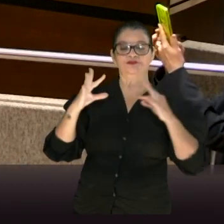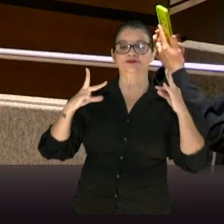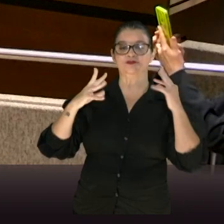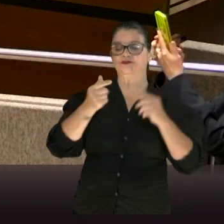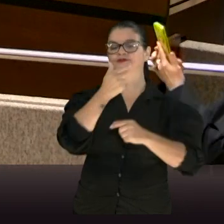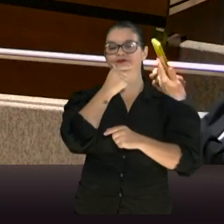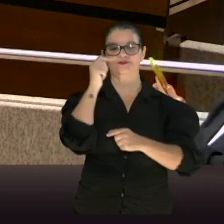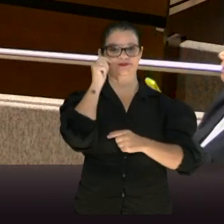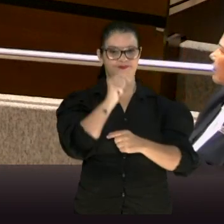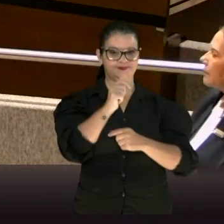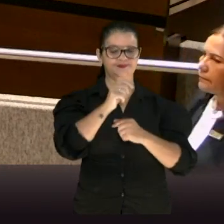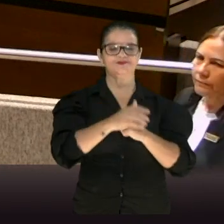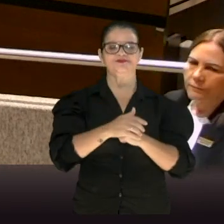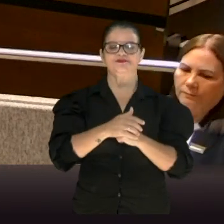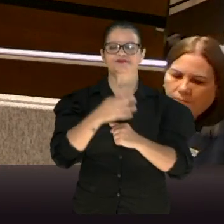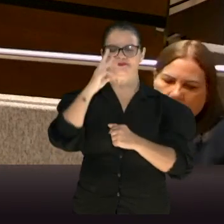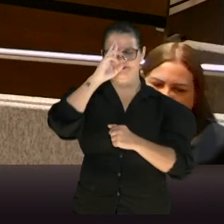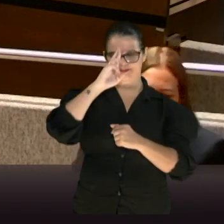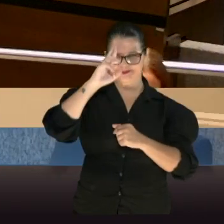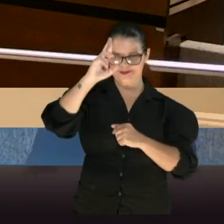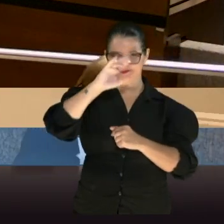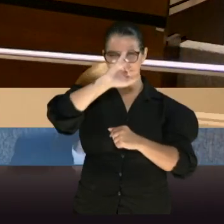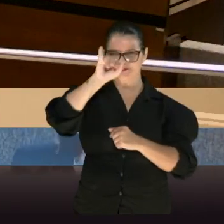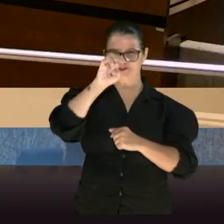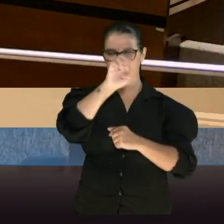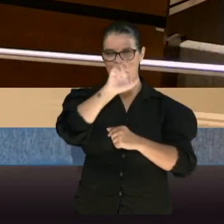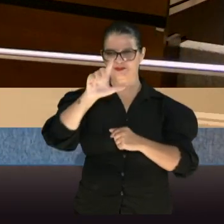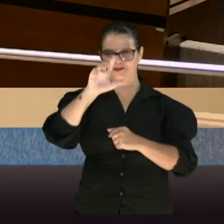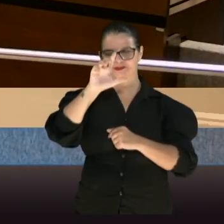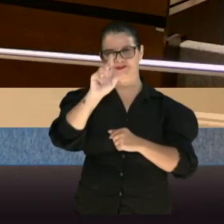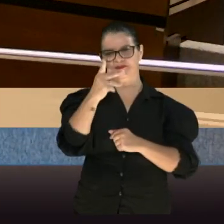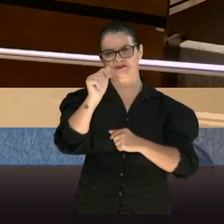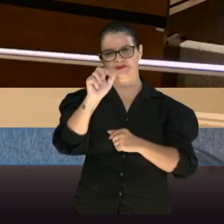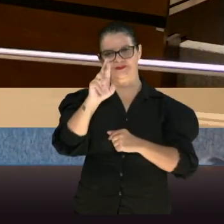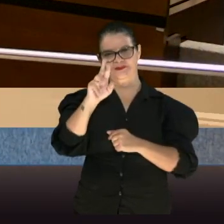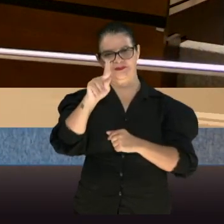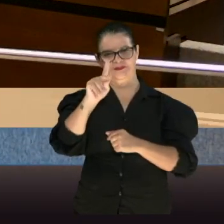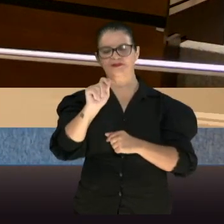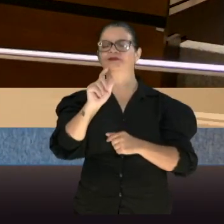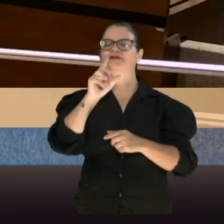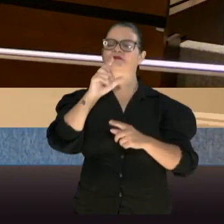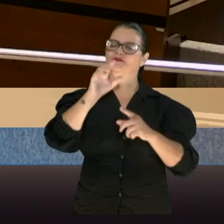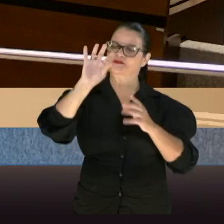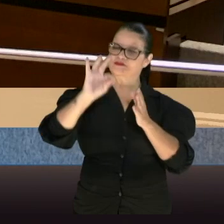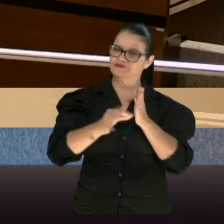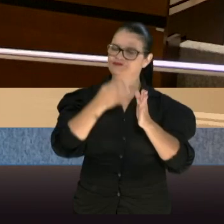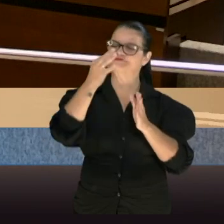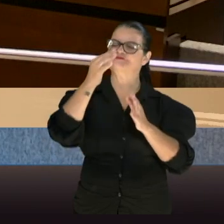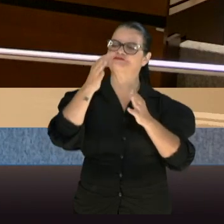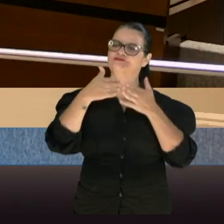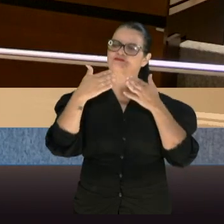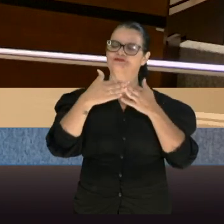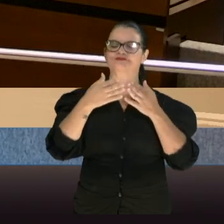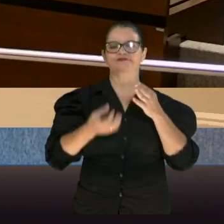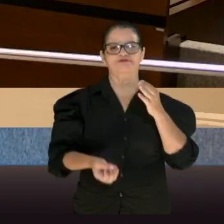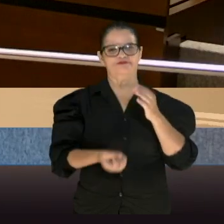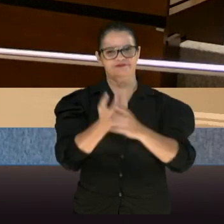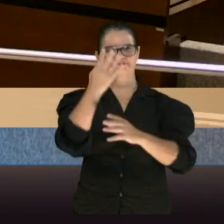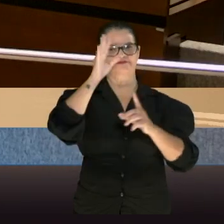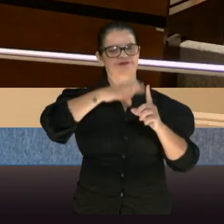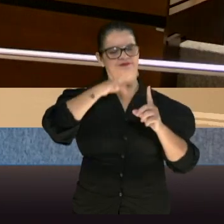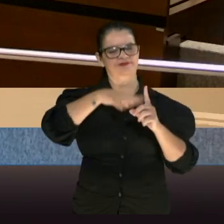a todas. Ilustríssimo senhor Joel da Harpa, autor do requerimento que deu origem a esta homenagem. Senhora